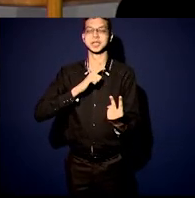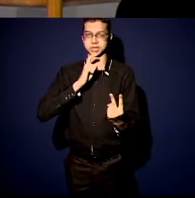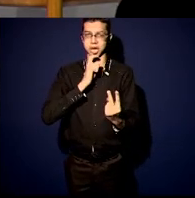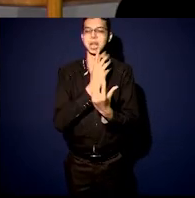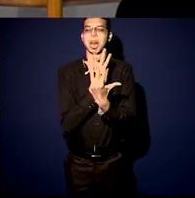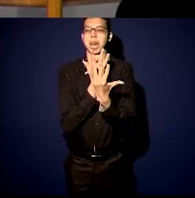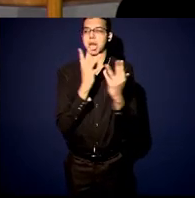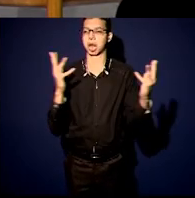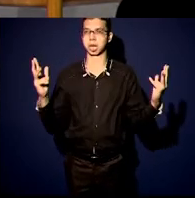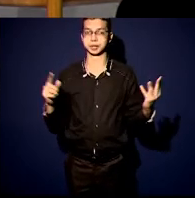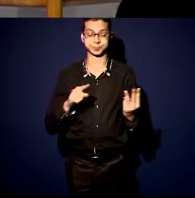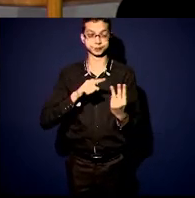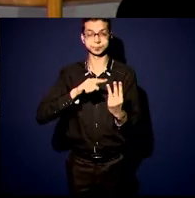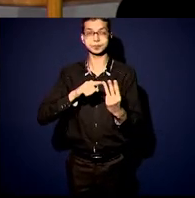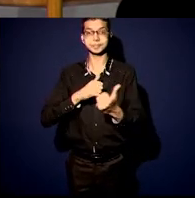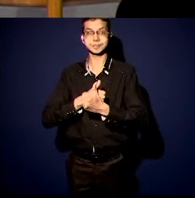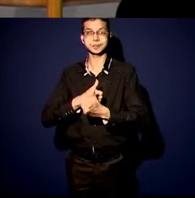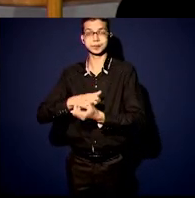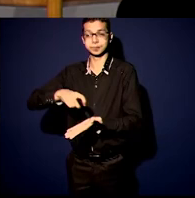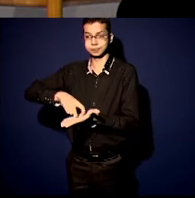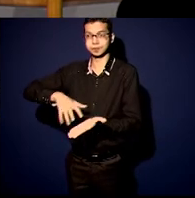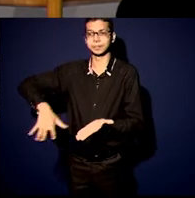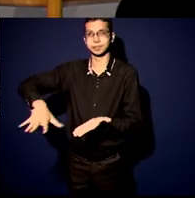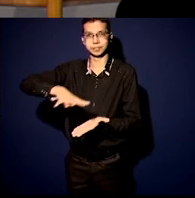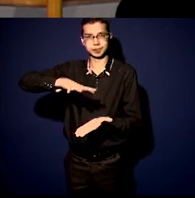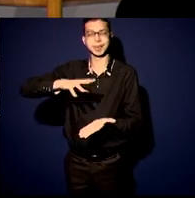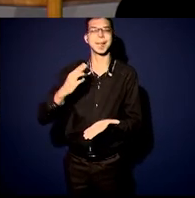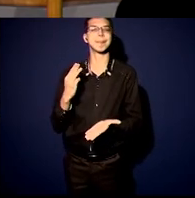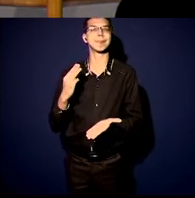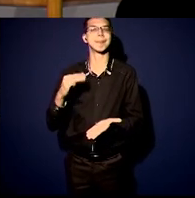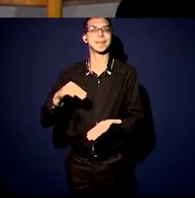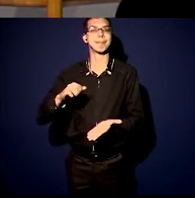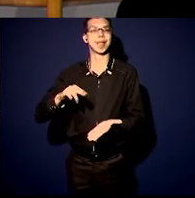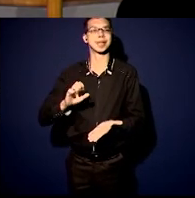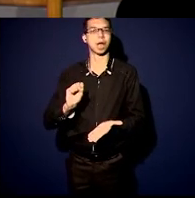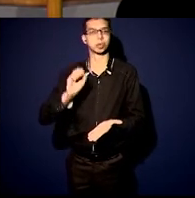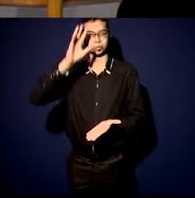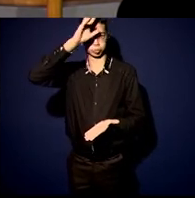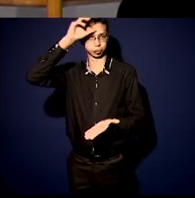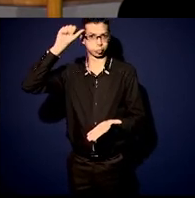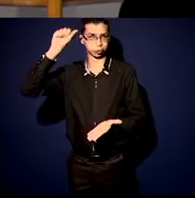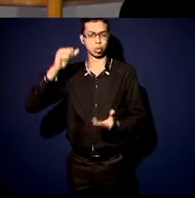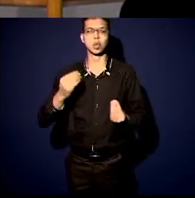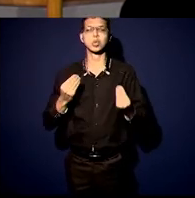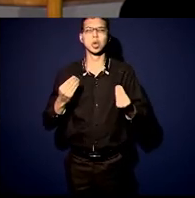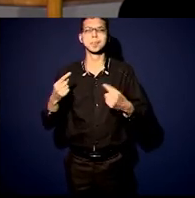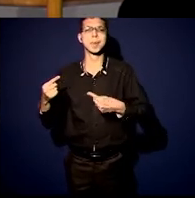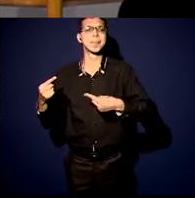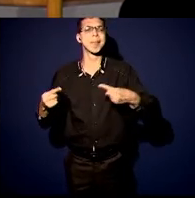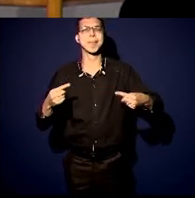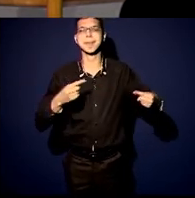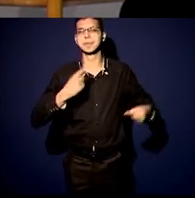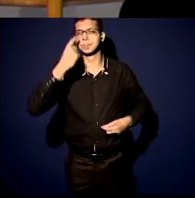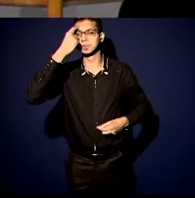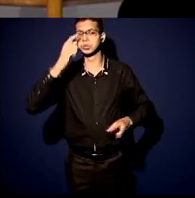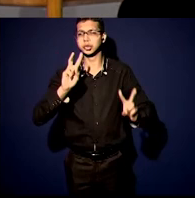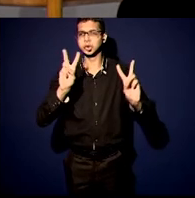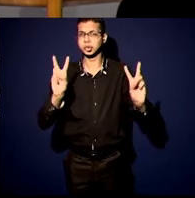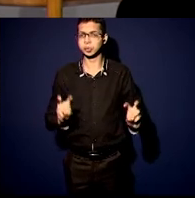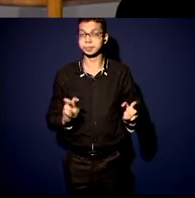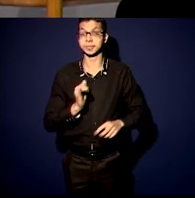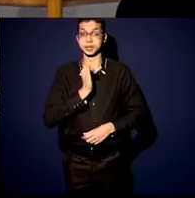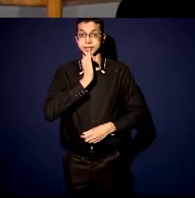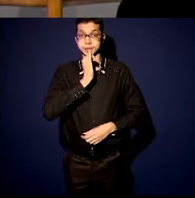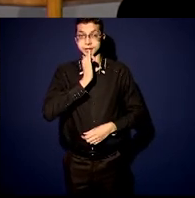a Zona Franca de Manaus como é que o debate se dá dentro desse espectro hoje você tem de